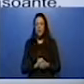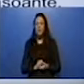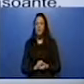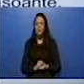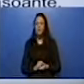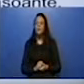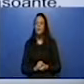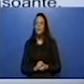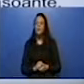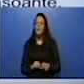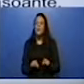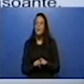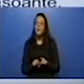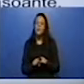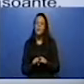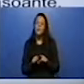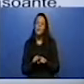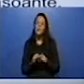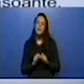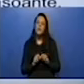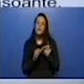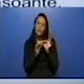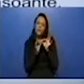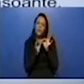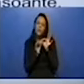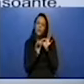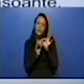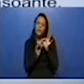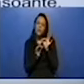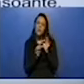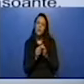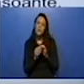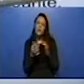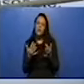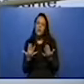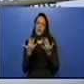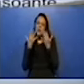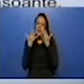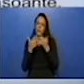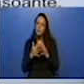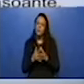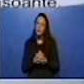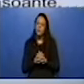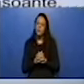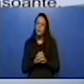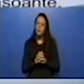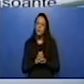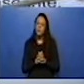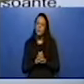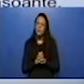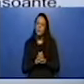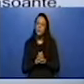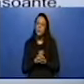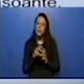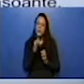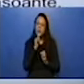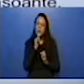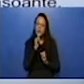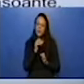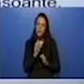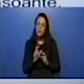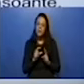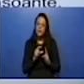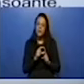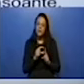tem uma coisinha para a gente poder ter um cadiquinho mais de atenção. Um pouquinho mais de atenção. Olha só, a